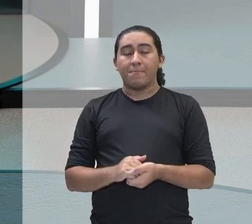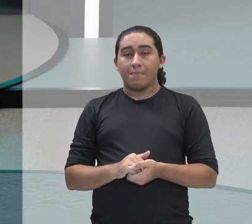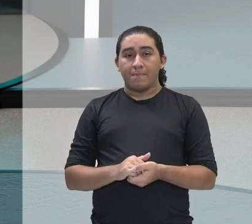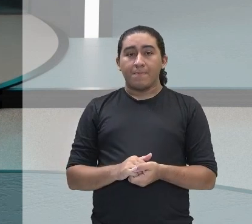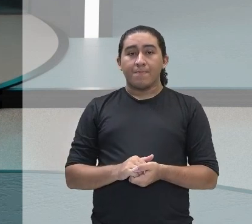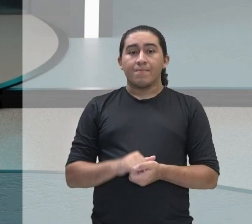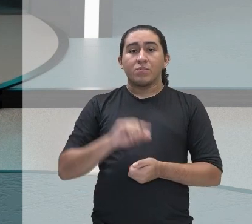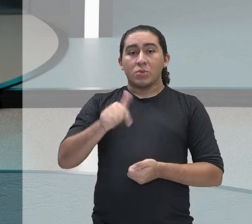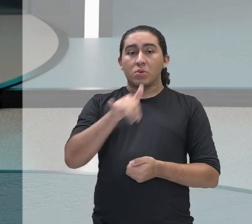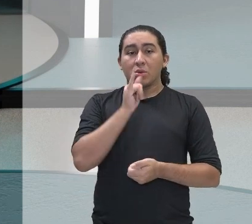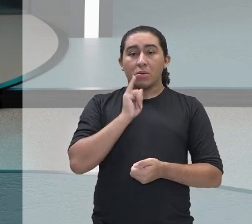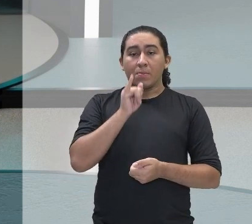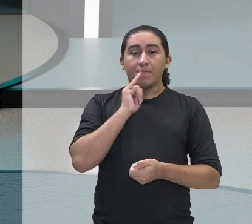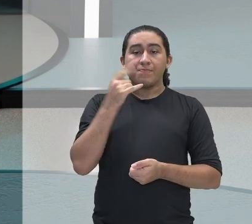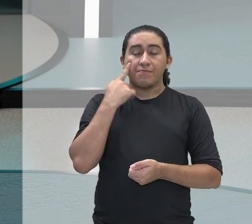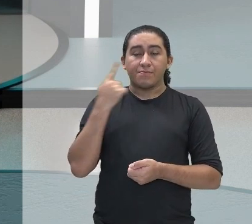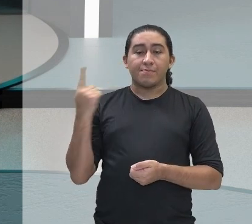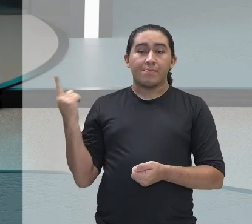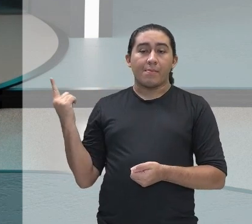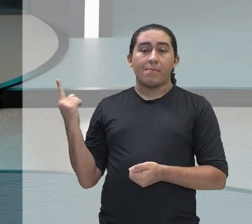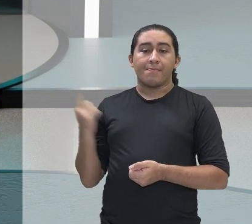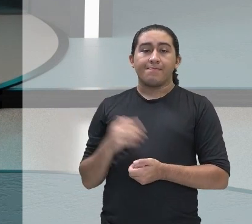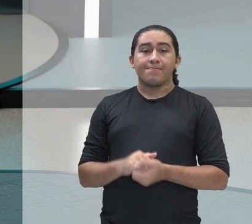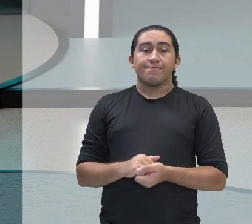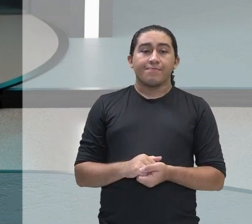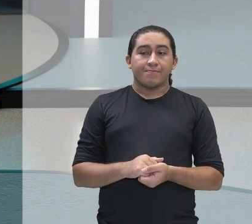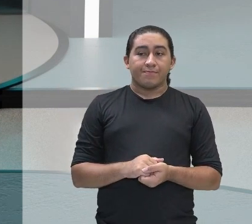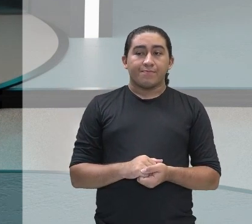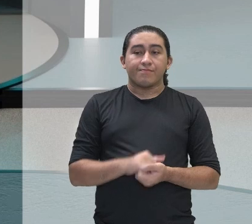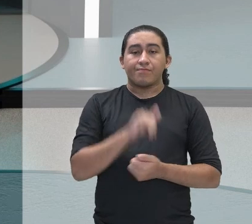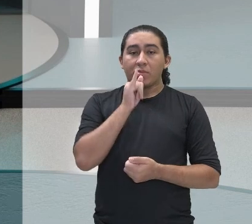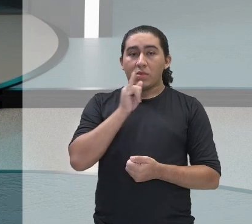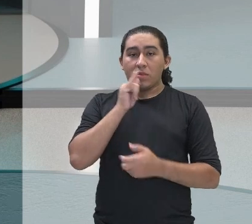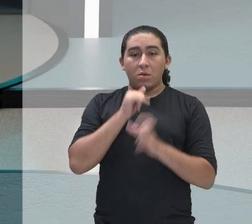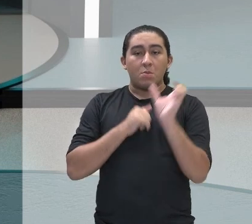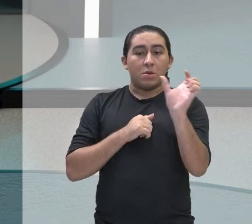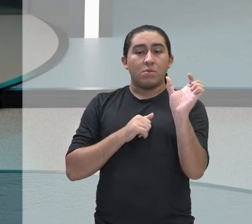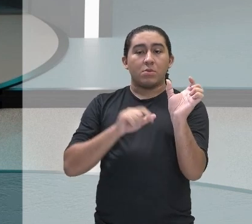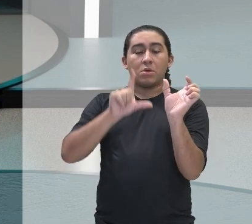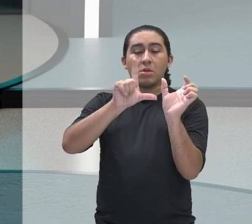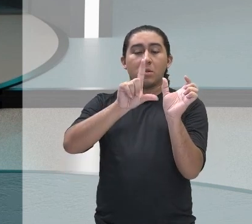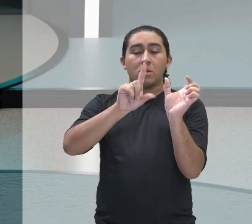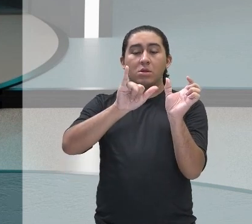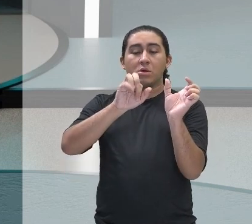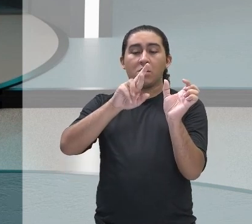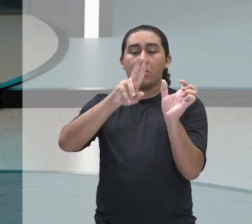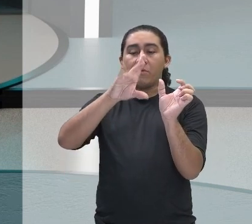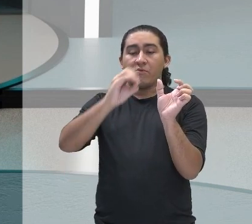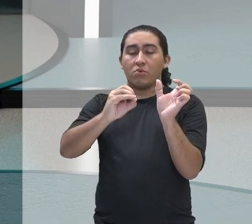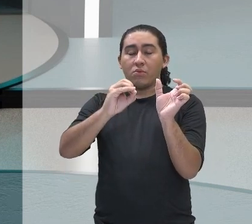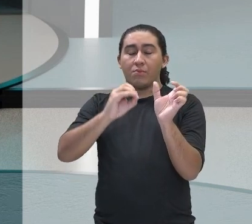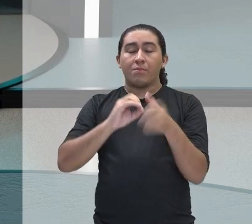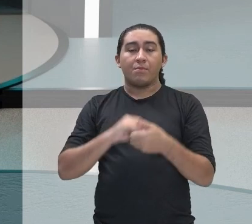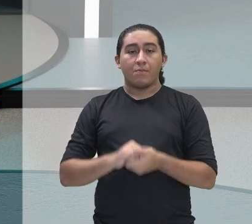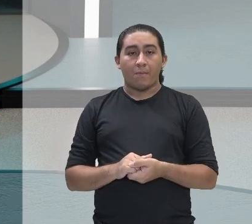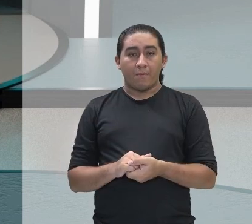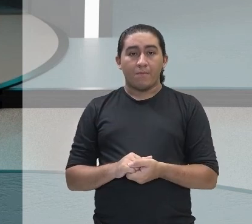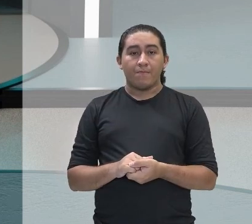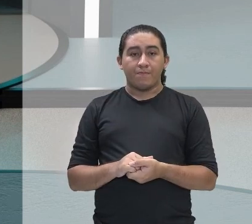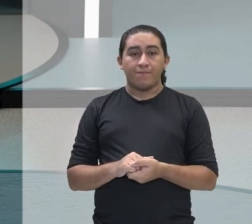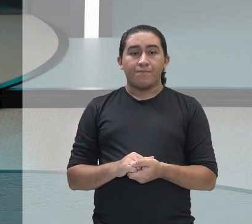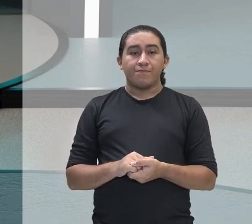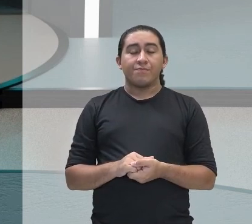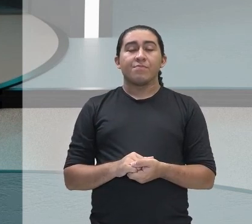mais um exemplo. Veja aqui de livro. Livro é até o